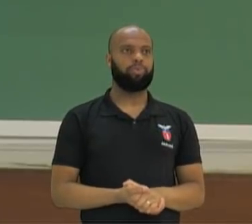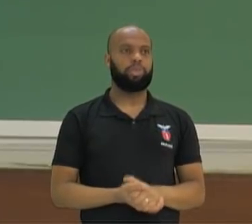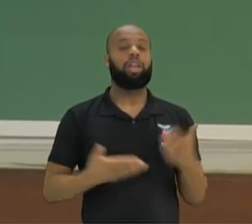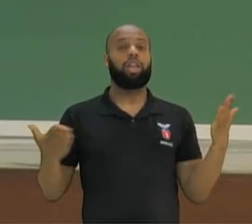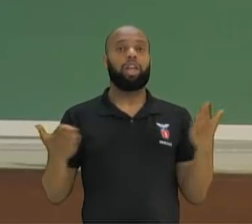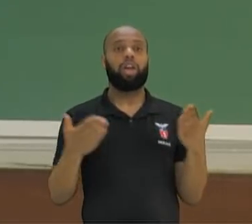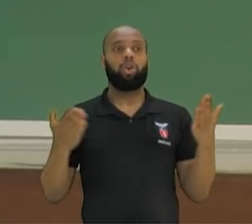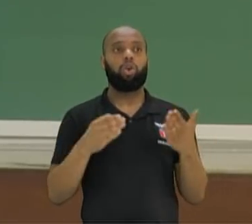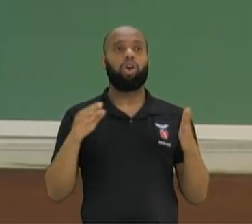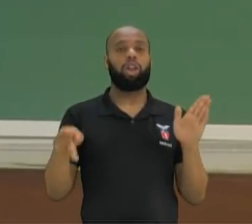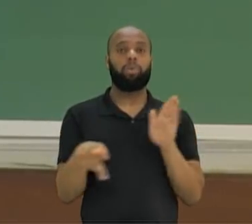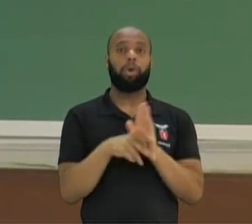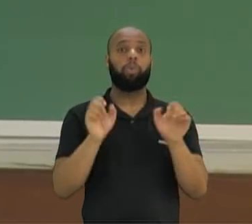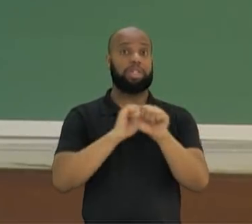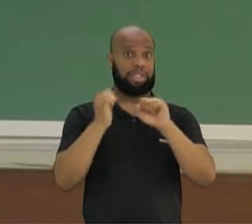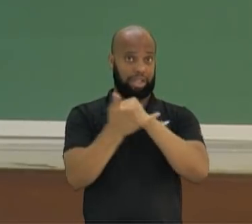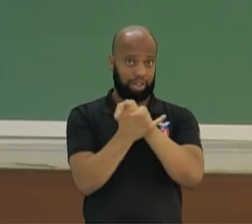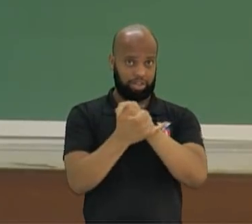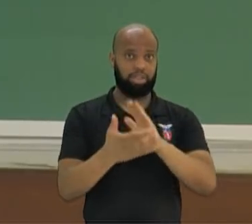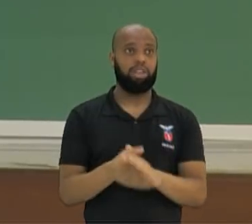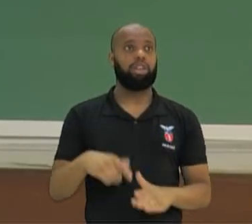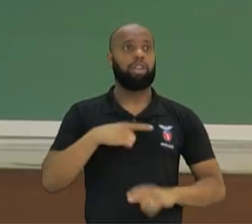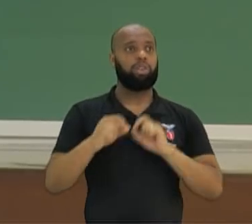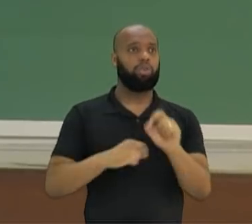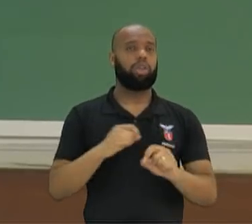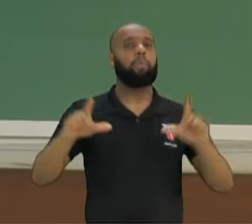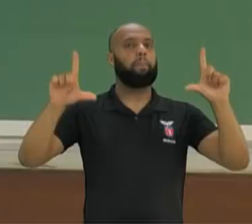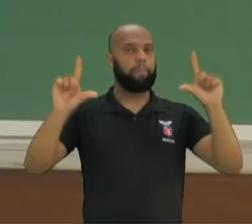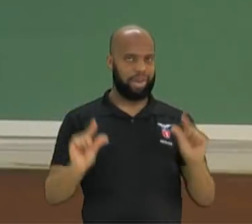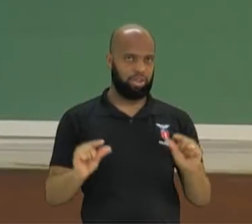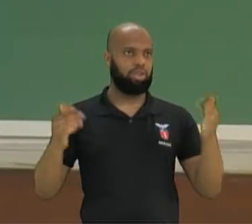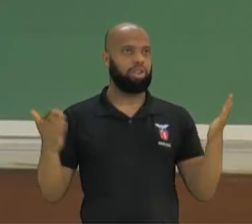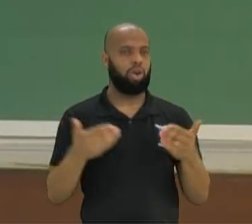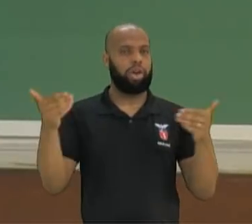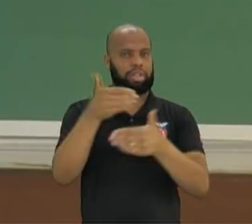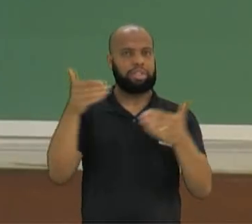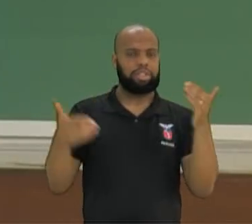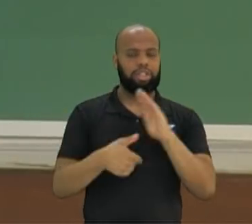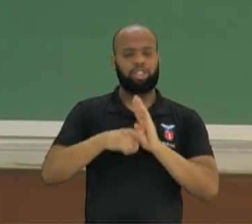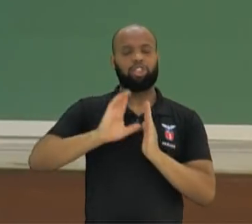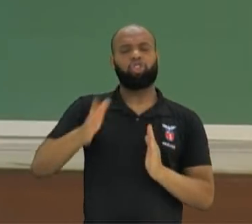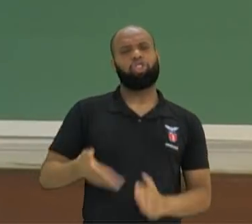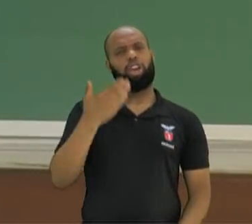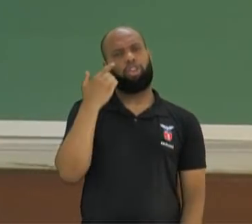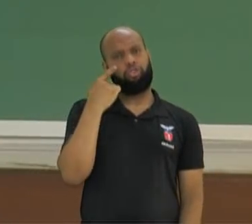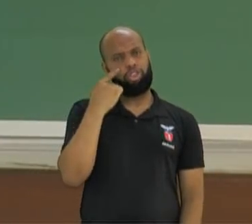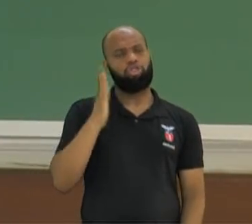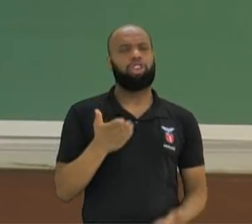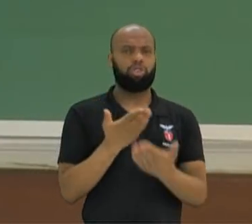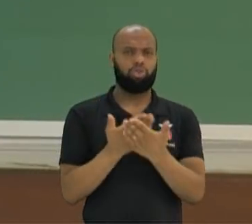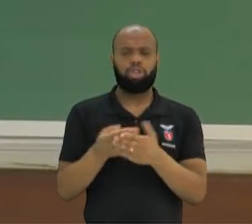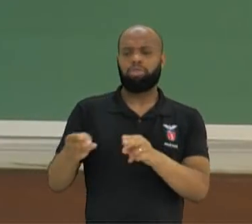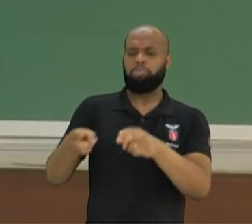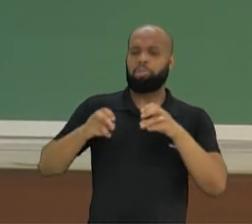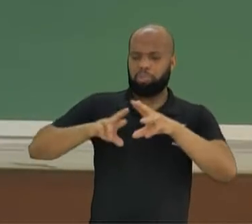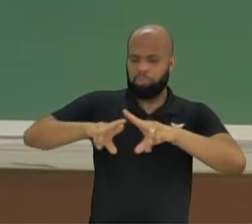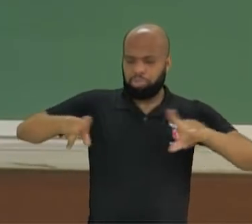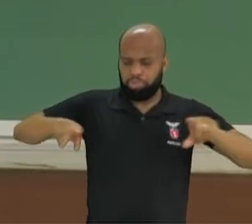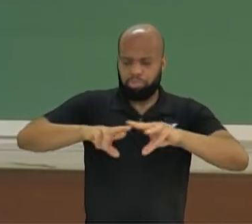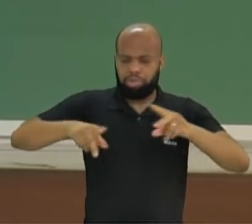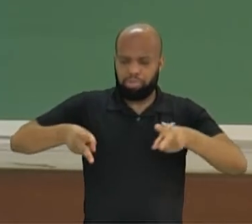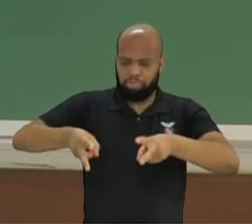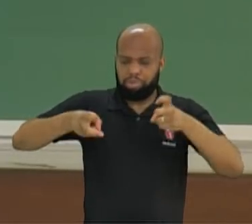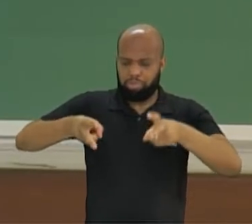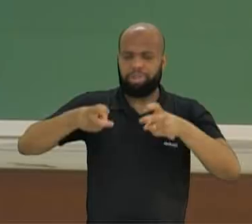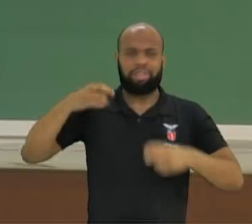Com relação às ilhas, né, a quantidade é menor, a gente já viu em slides anteriores. As ilhas, a extração mineral não tem